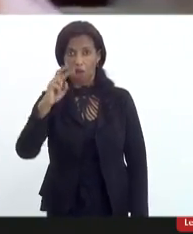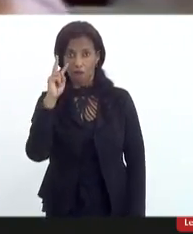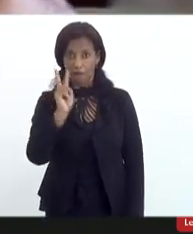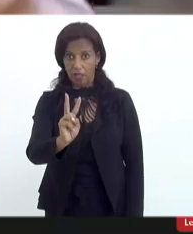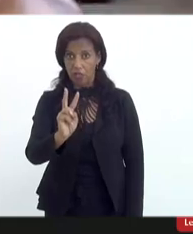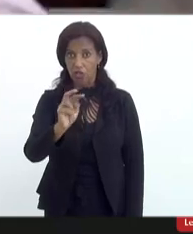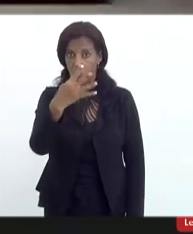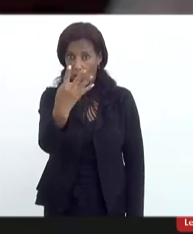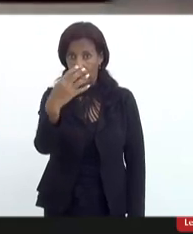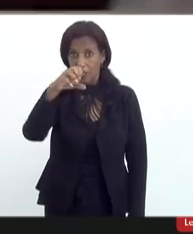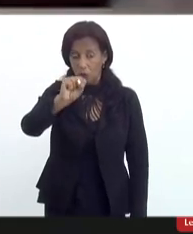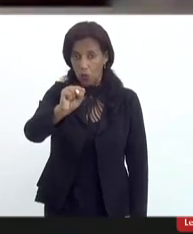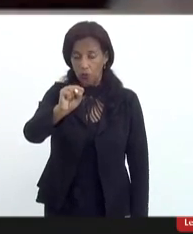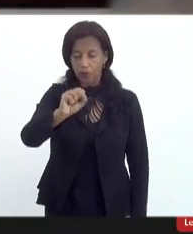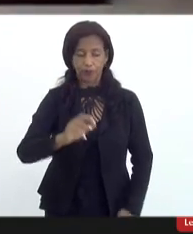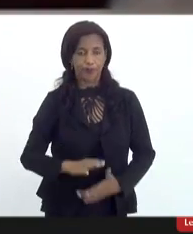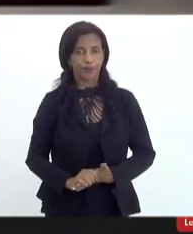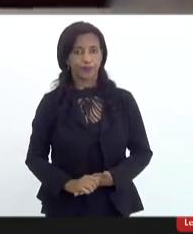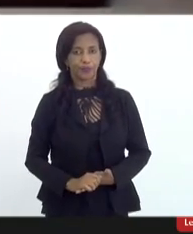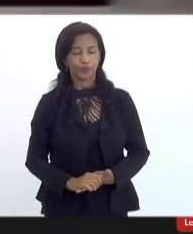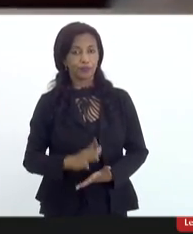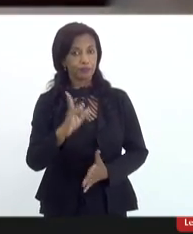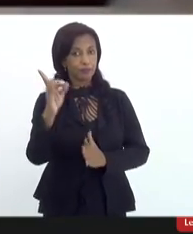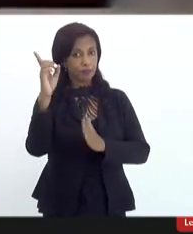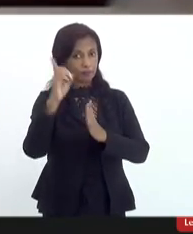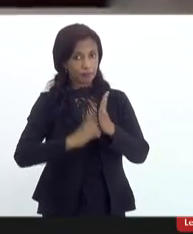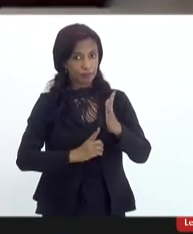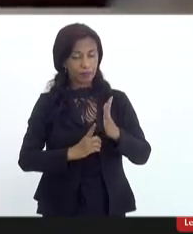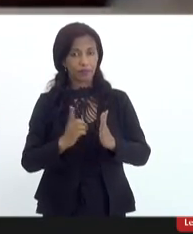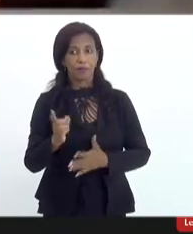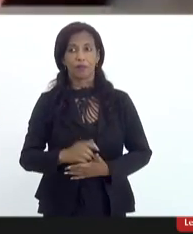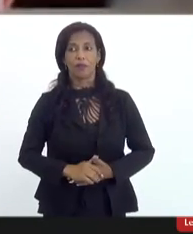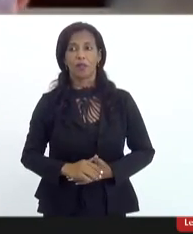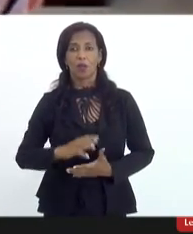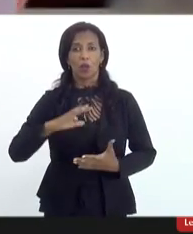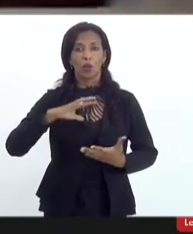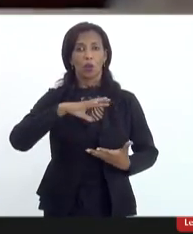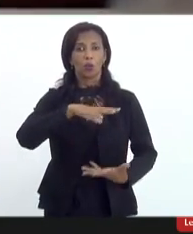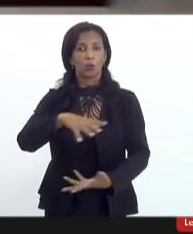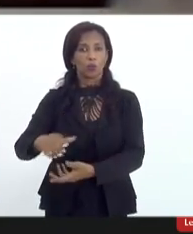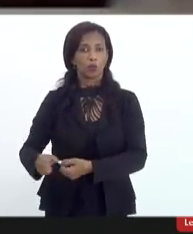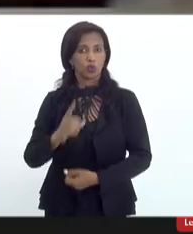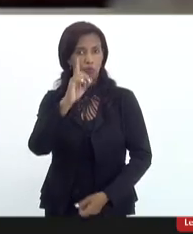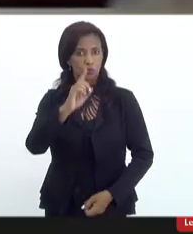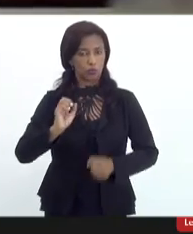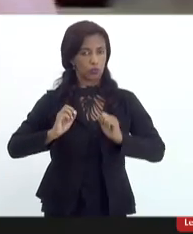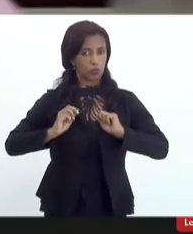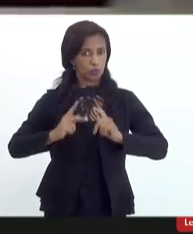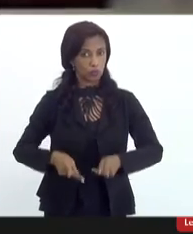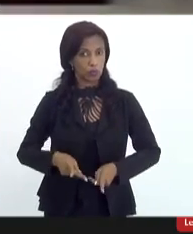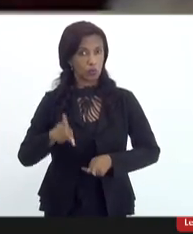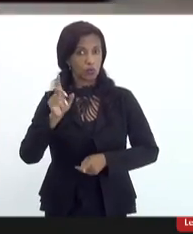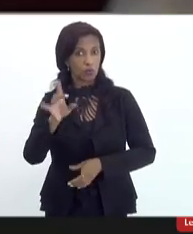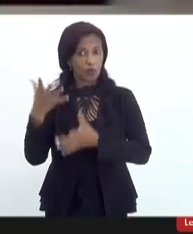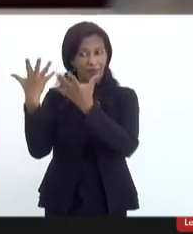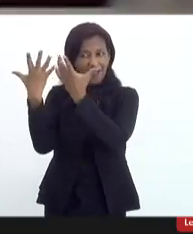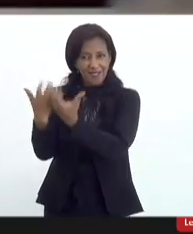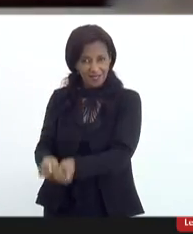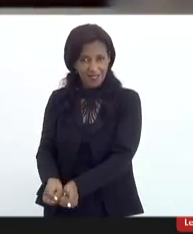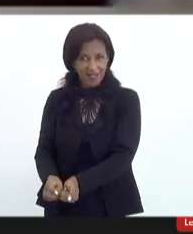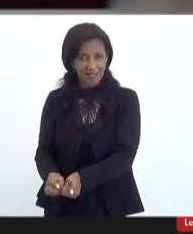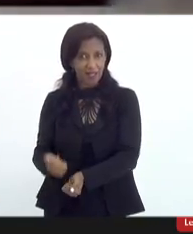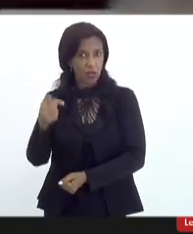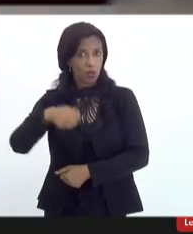em 1948, mas a Declaração Universal dos Direitos Humanos só foi adotada oficialmente pelo